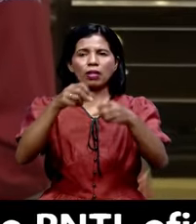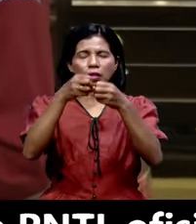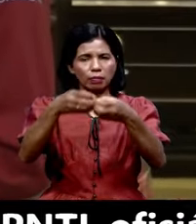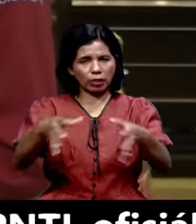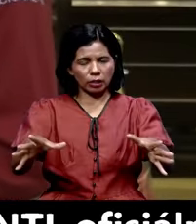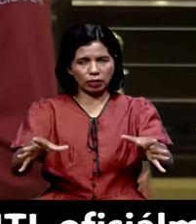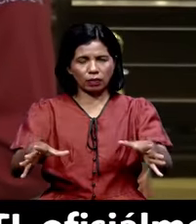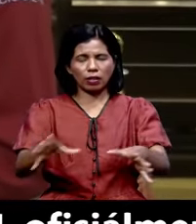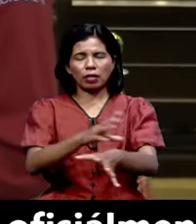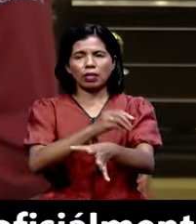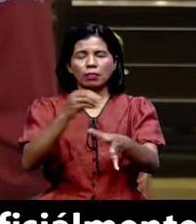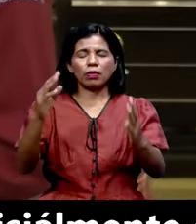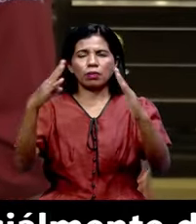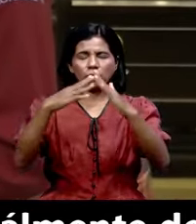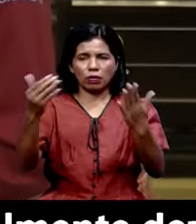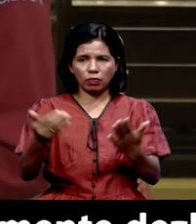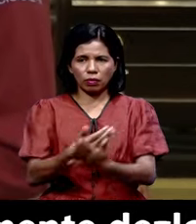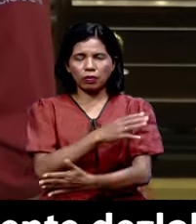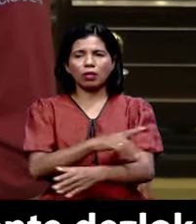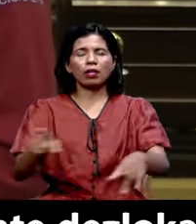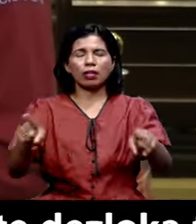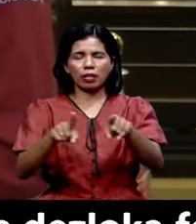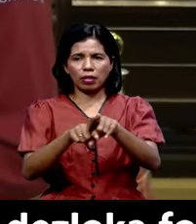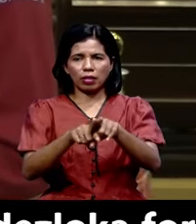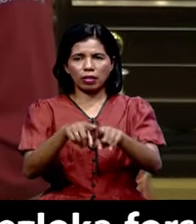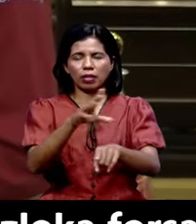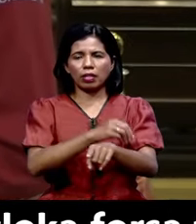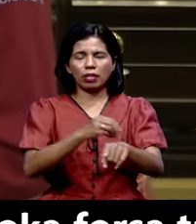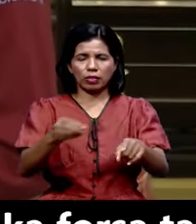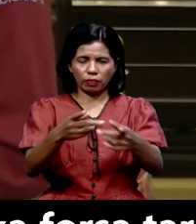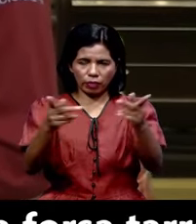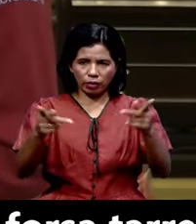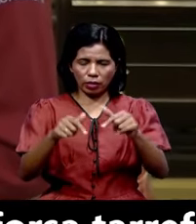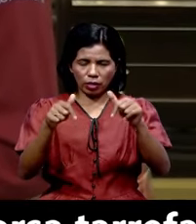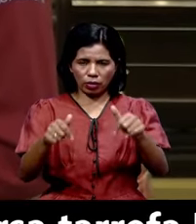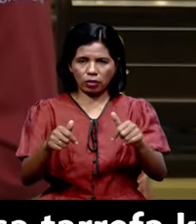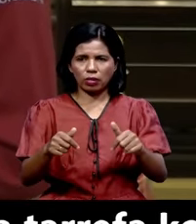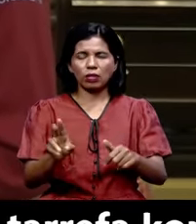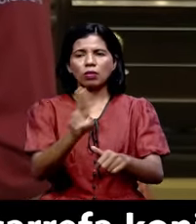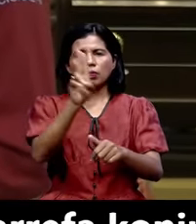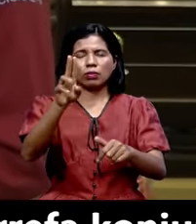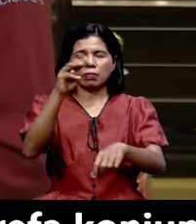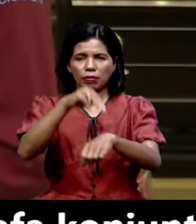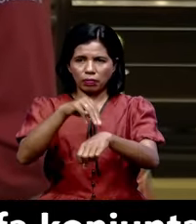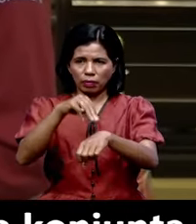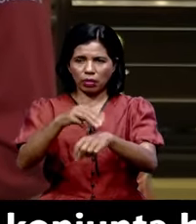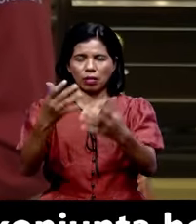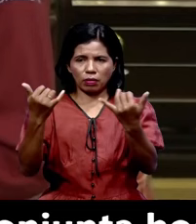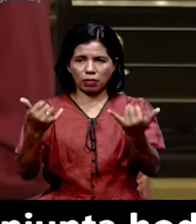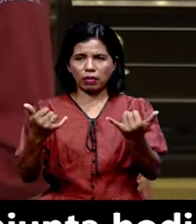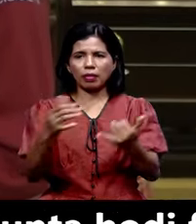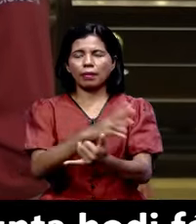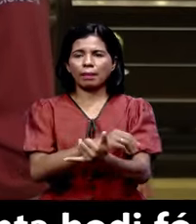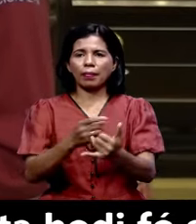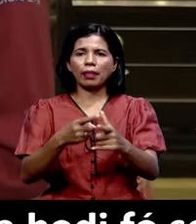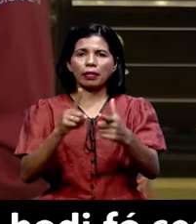holy halo transladação katak muda santíssimo se fatin horas ne dadam usa ba missa e a katak salão paroquial